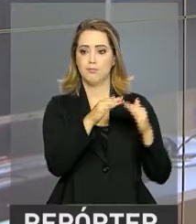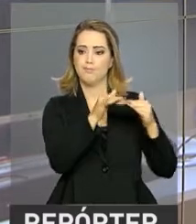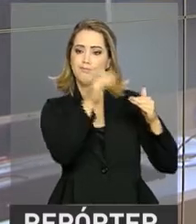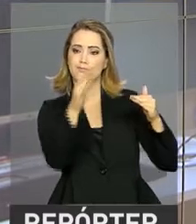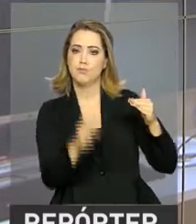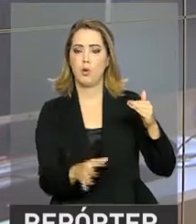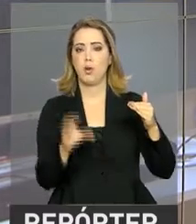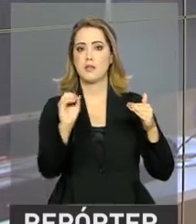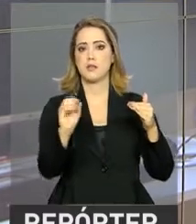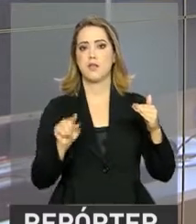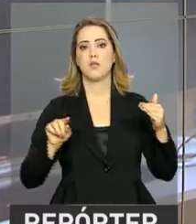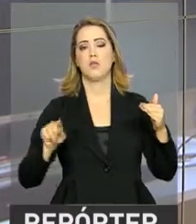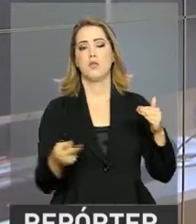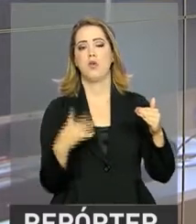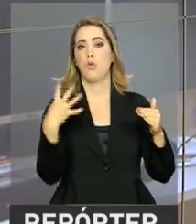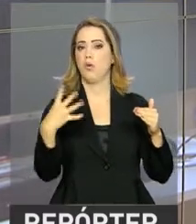de